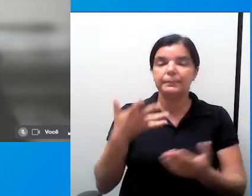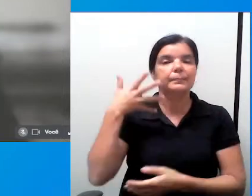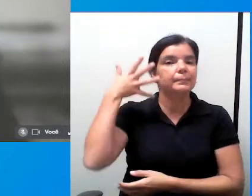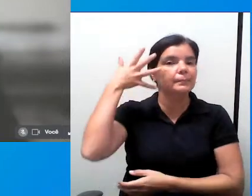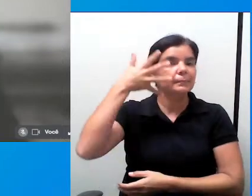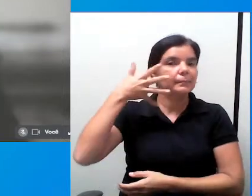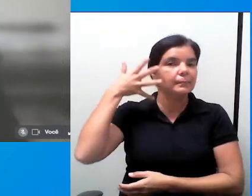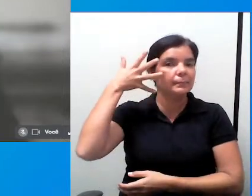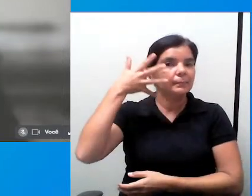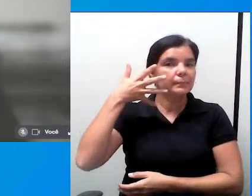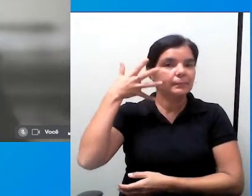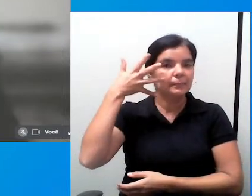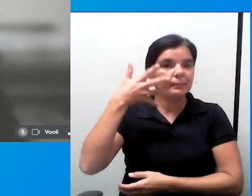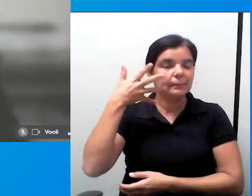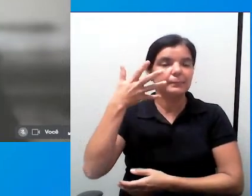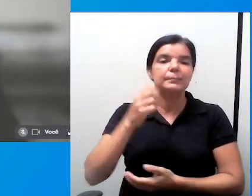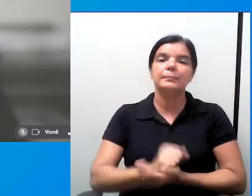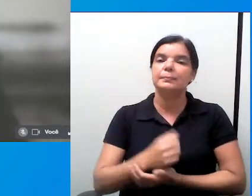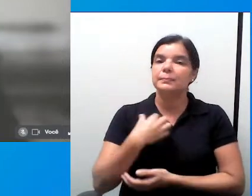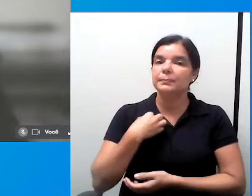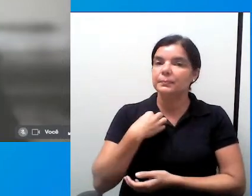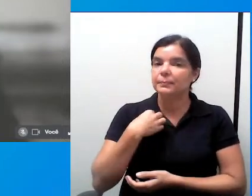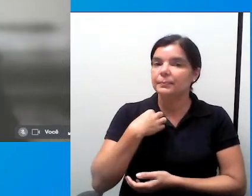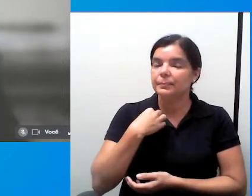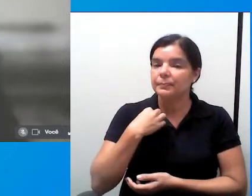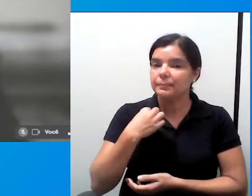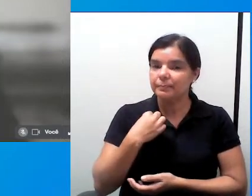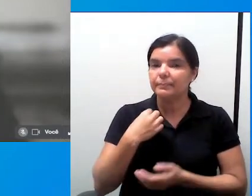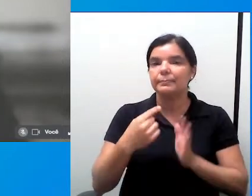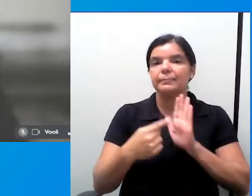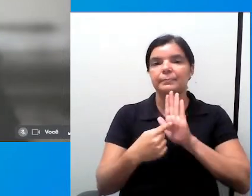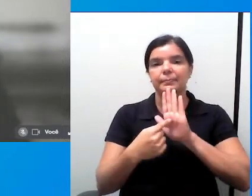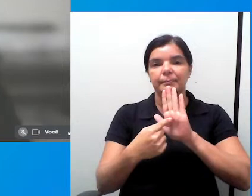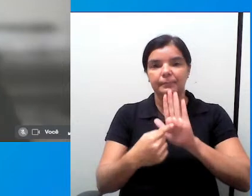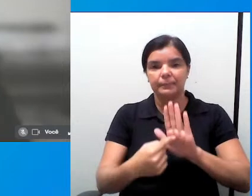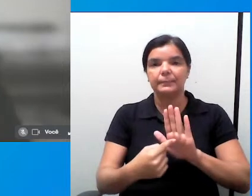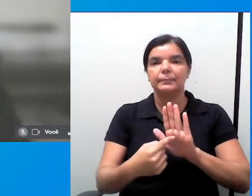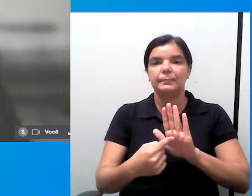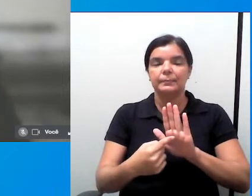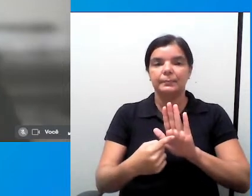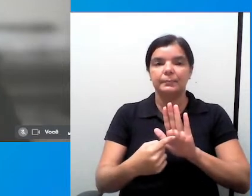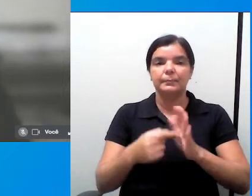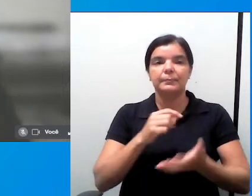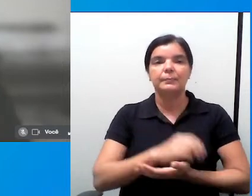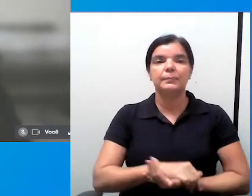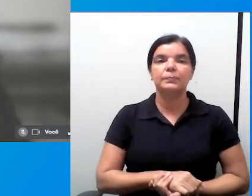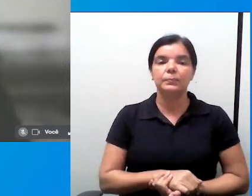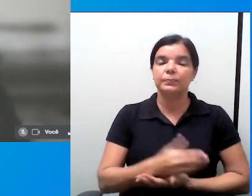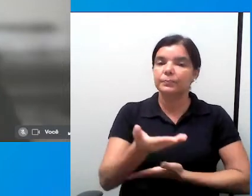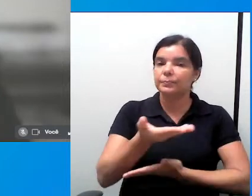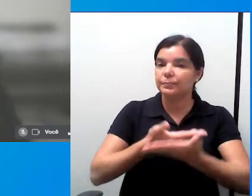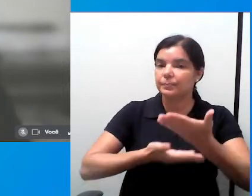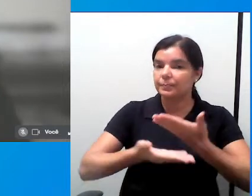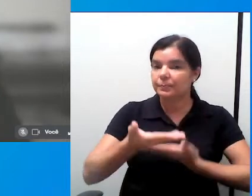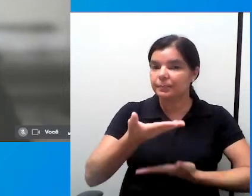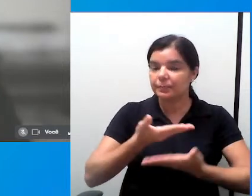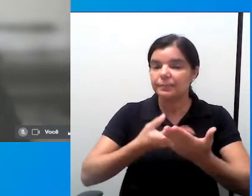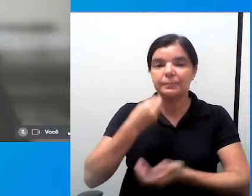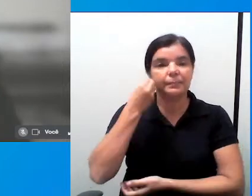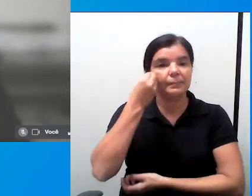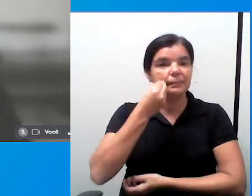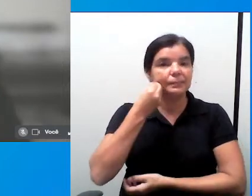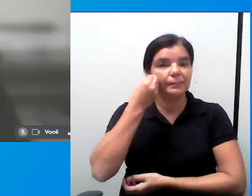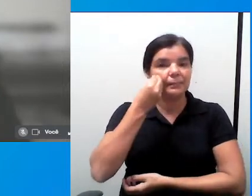se dispuseram a apresentar, né, a tirar uma parte do seu tempo para compartilhar conosco as suas experiências.